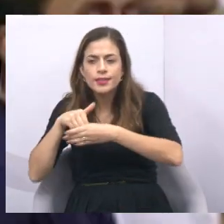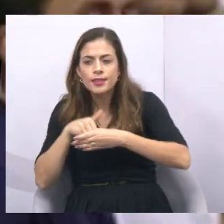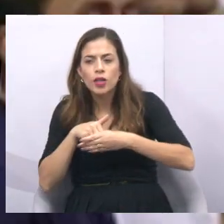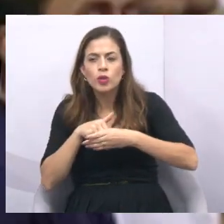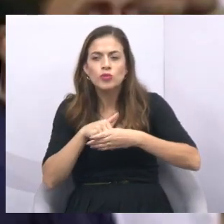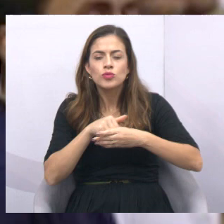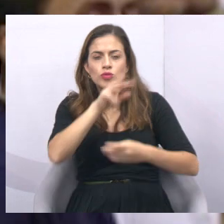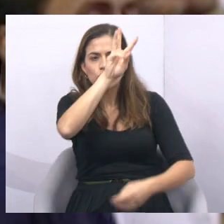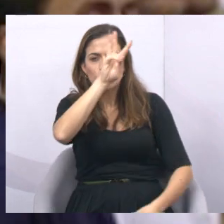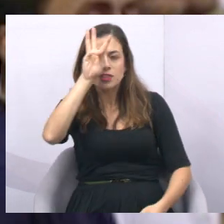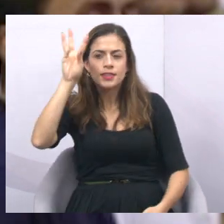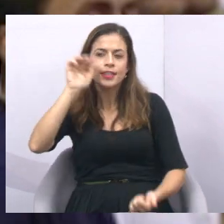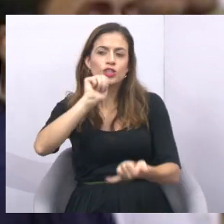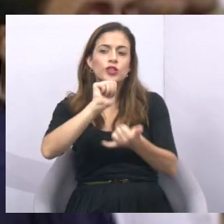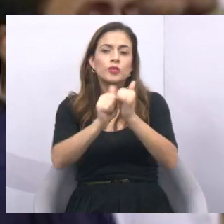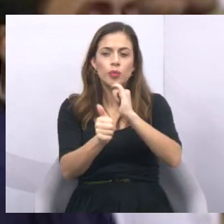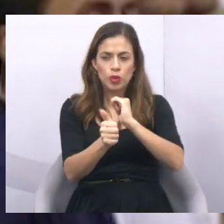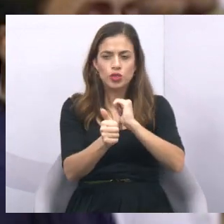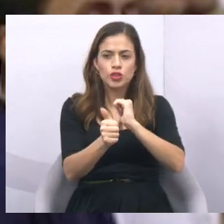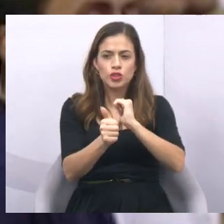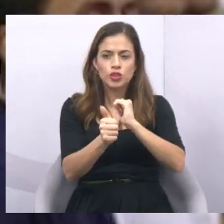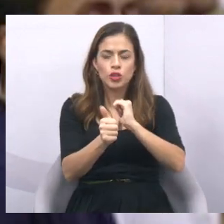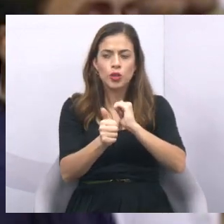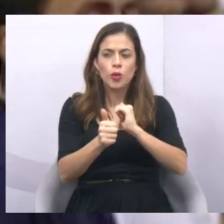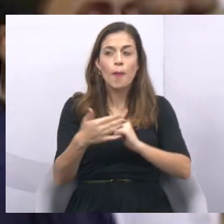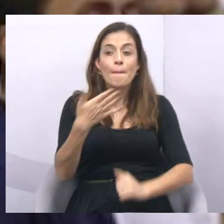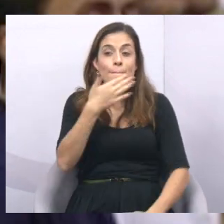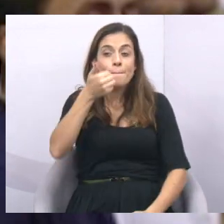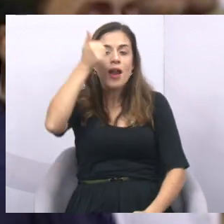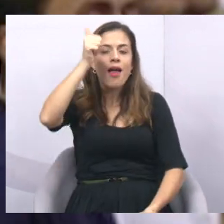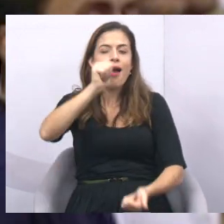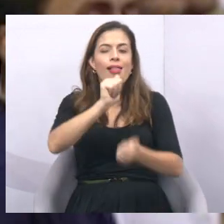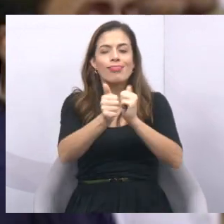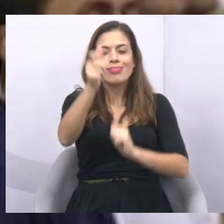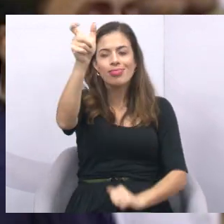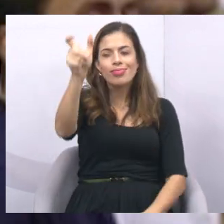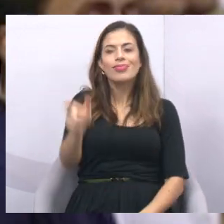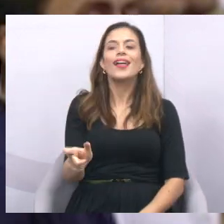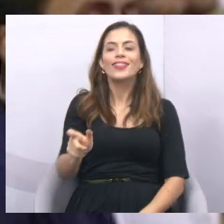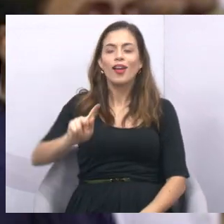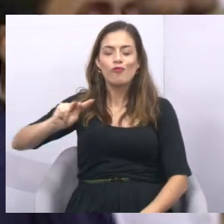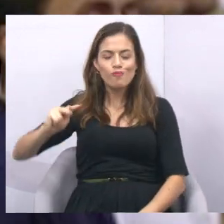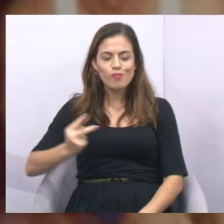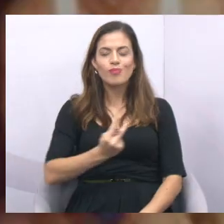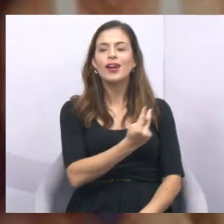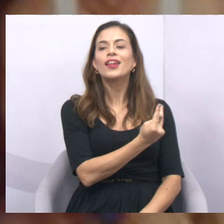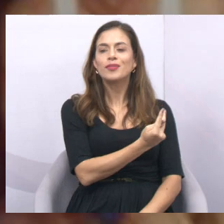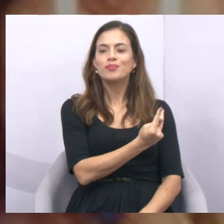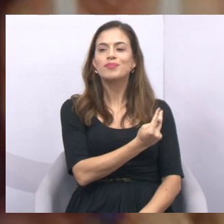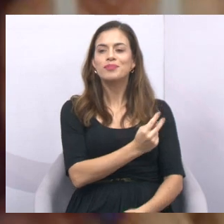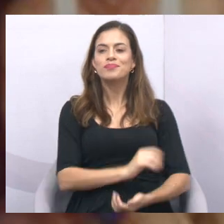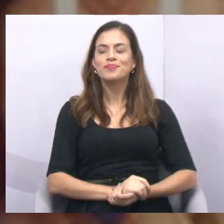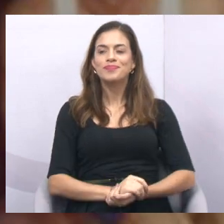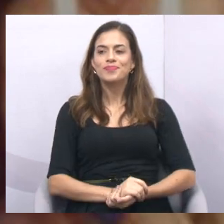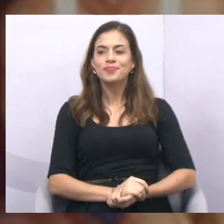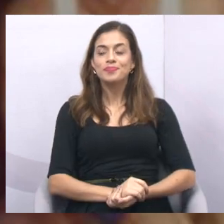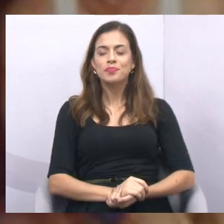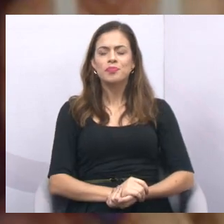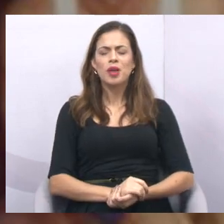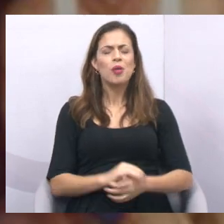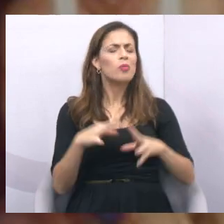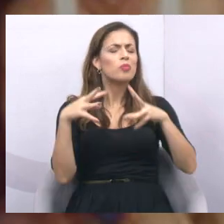um site de esportes o melhor atleta da história do Vale do Paraíba. Por tudo